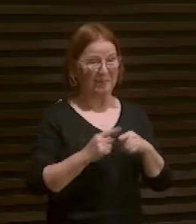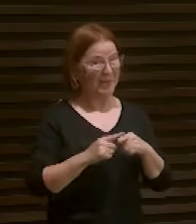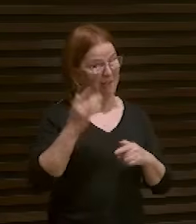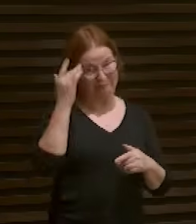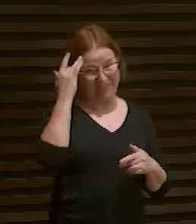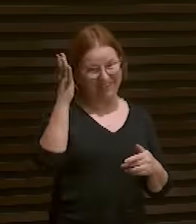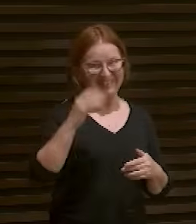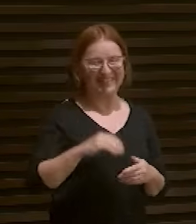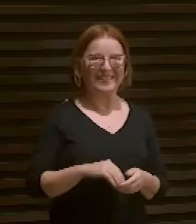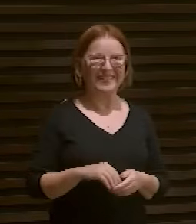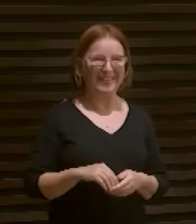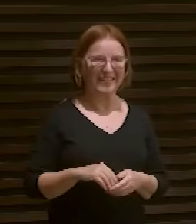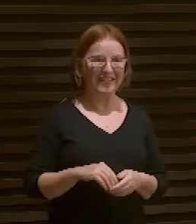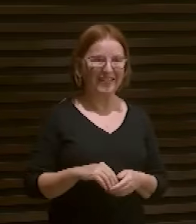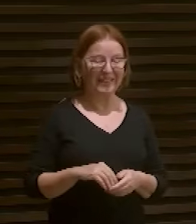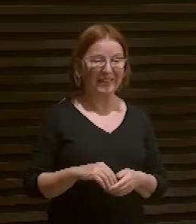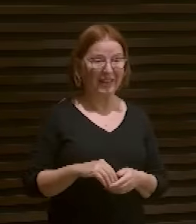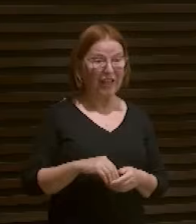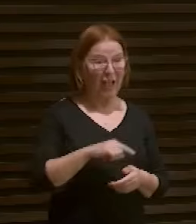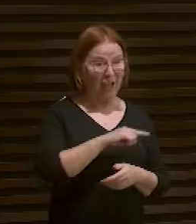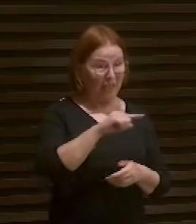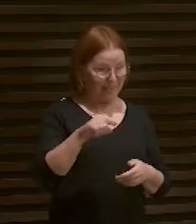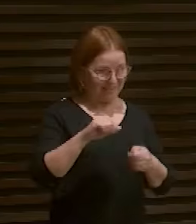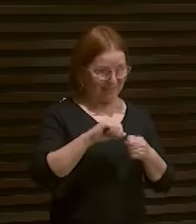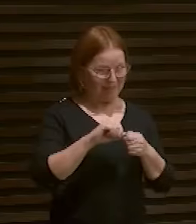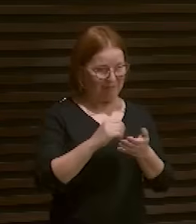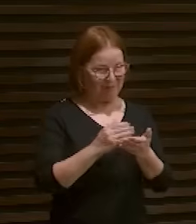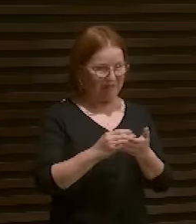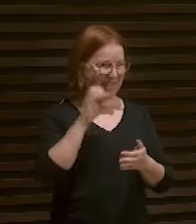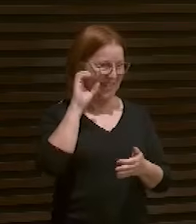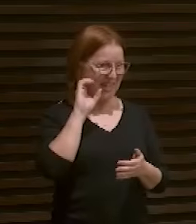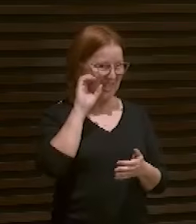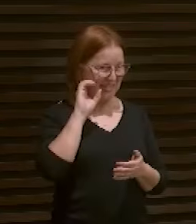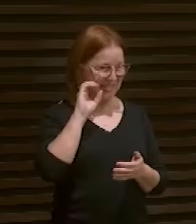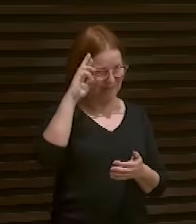Agora, você participar da ceia do Senhor daqui a pouco,